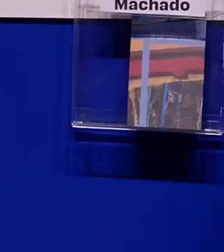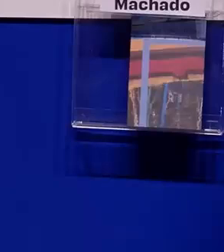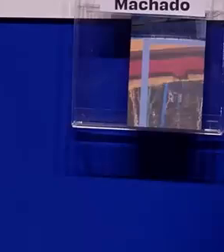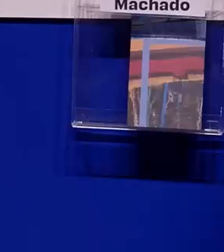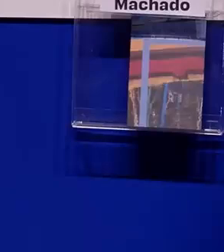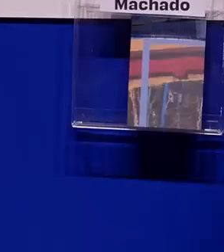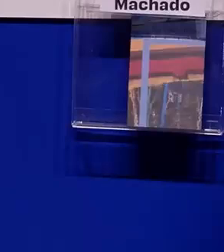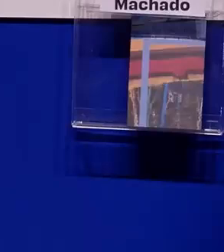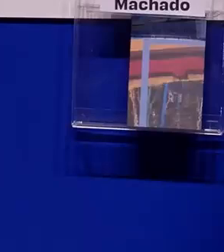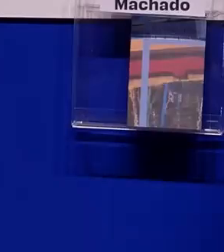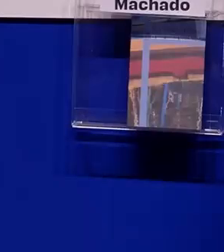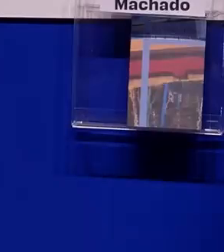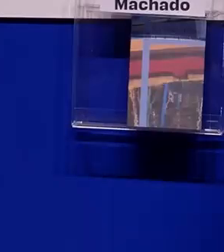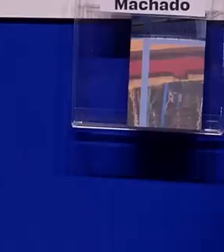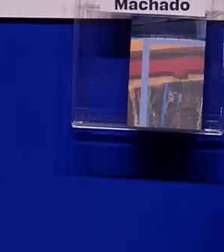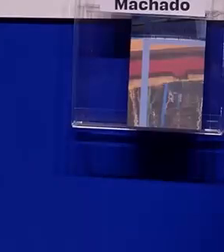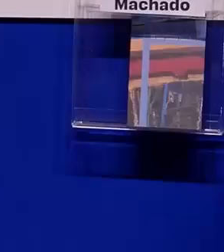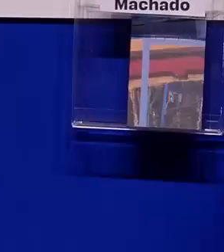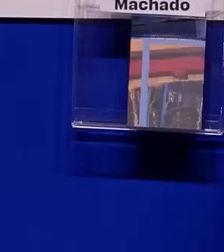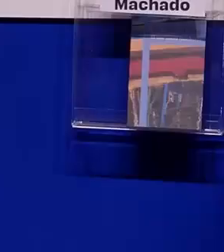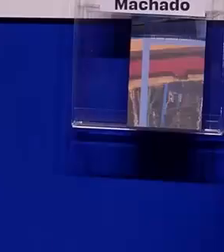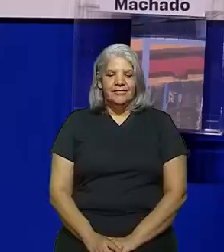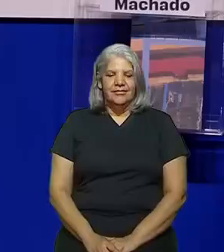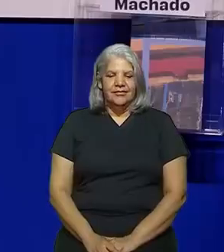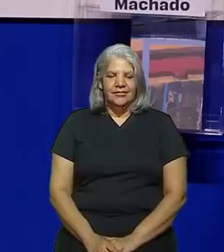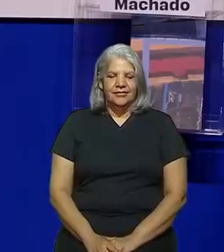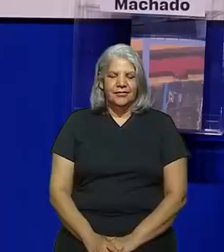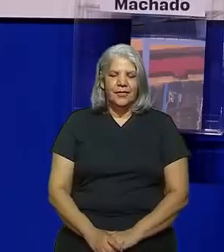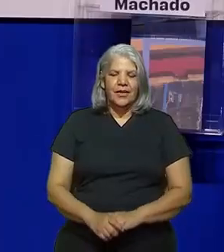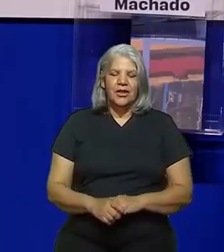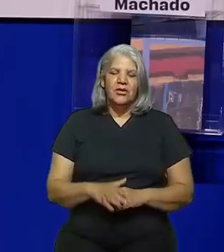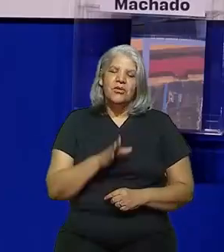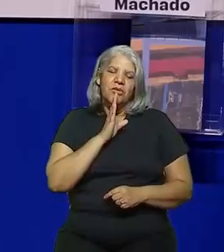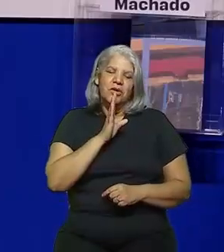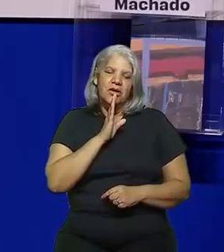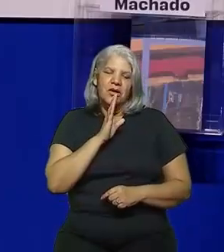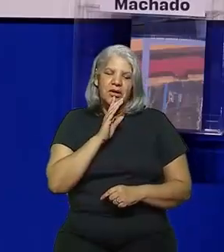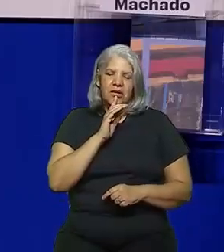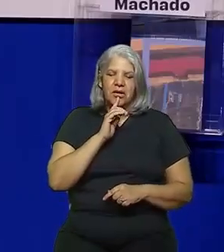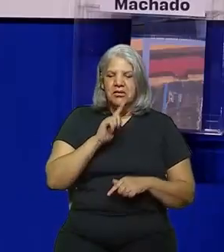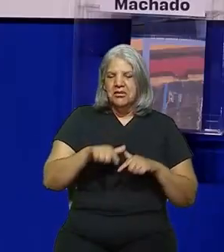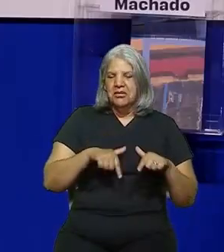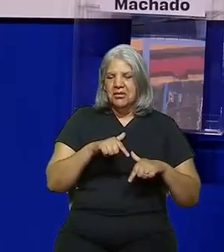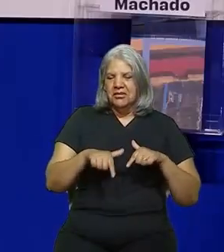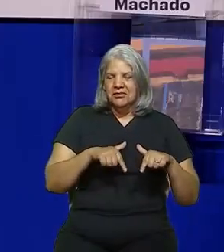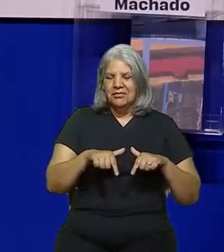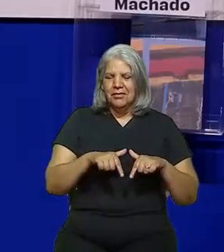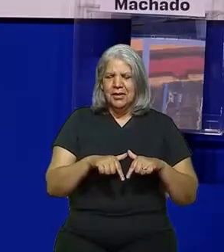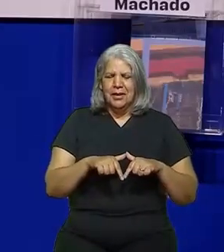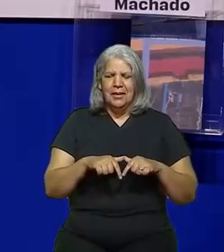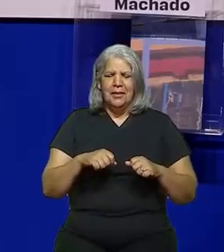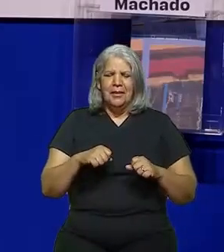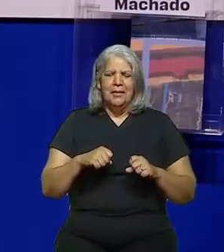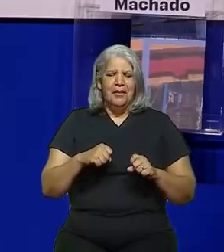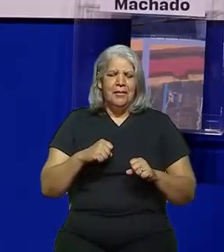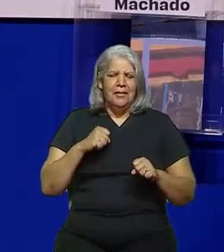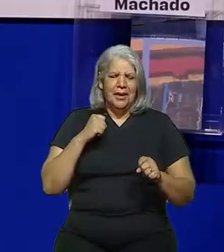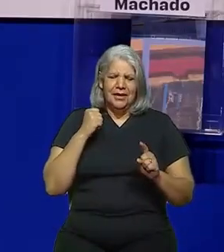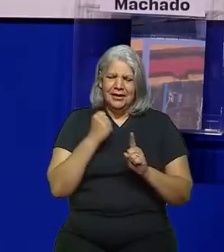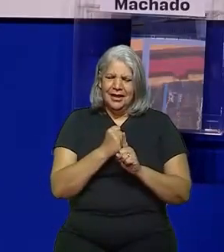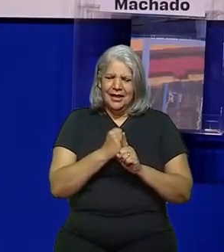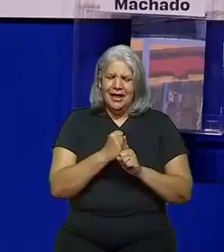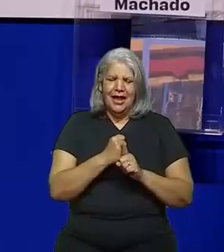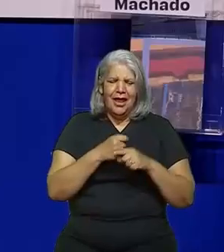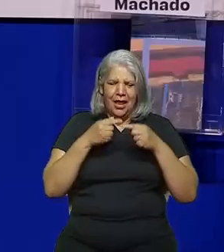Ele falou, até hoje a gente não conseguiu esse emprego, não tem ninguém que faça esse emprego, matar rato.